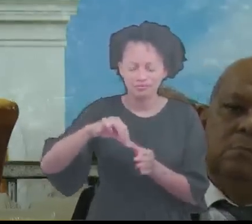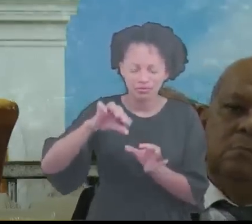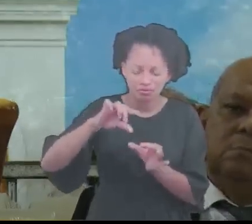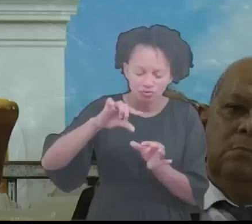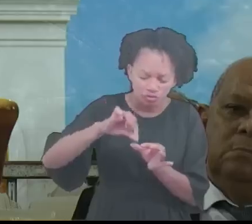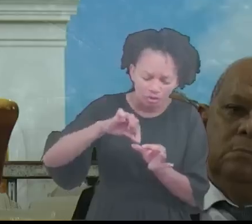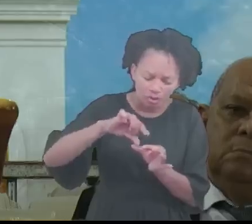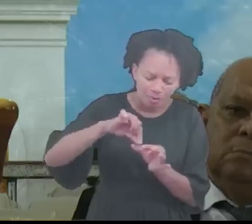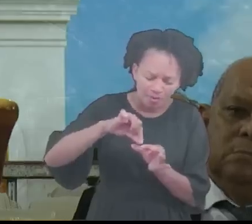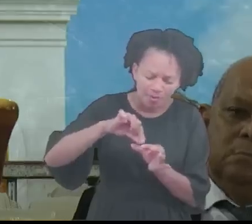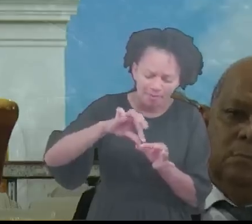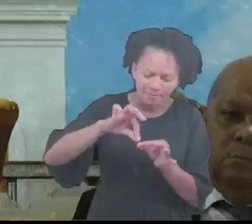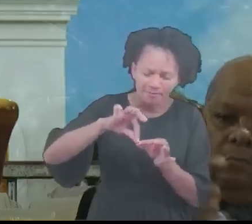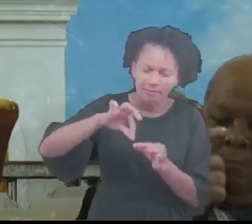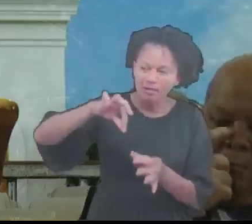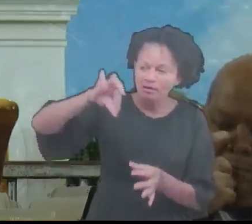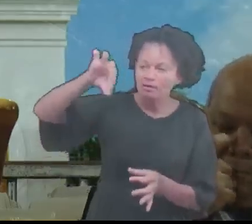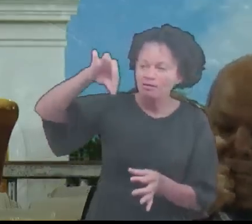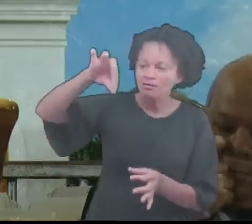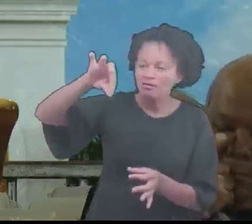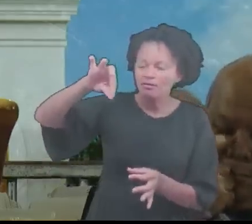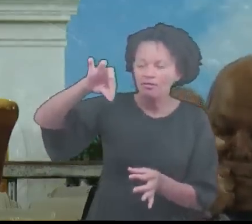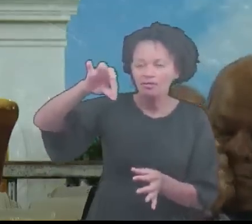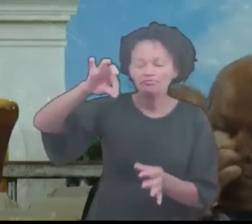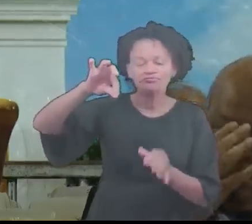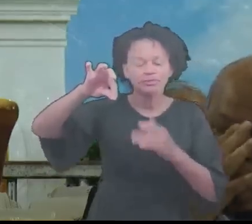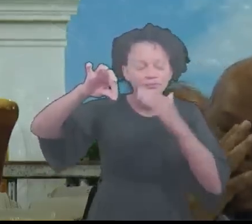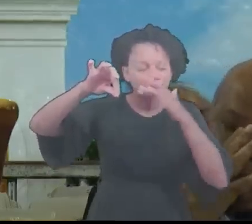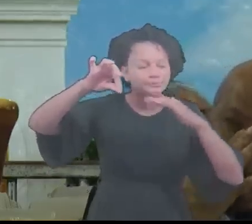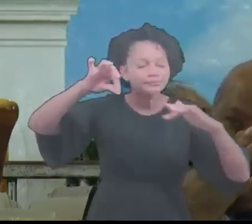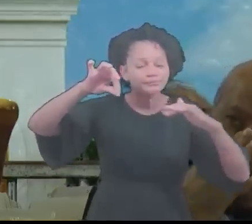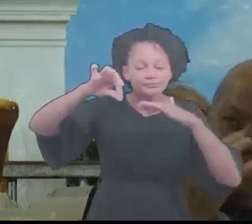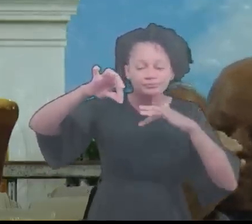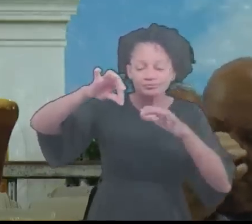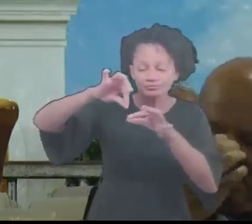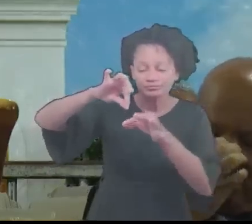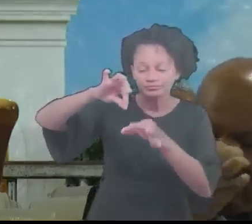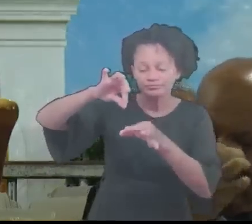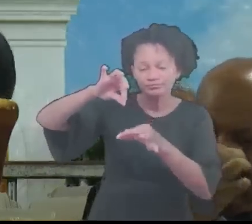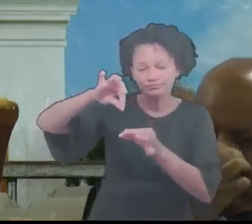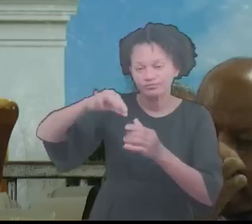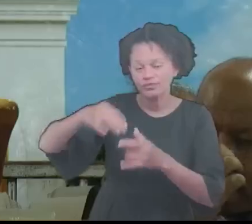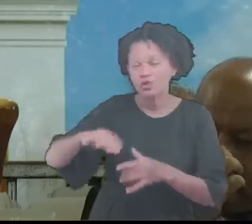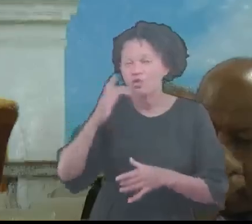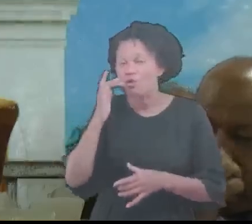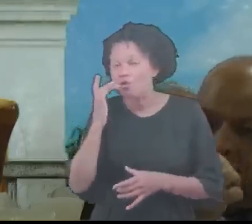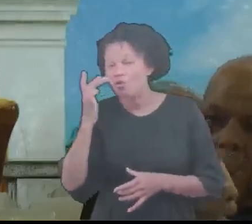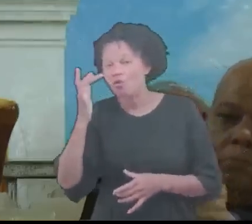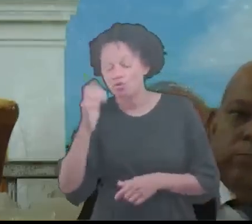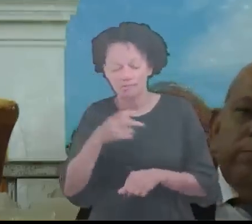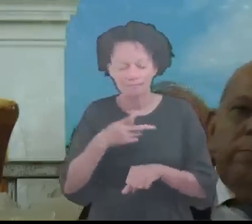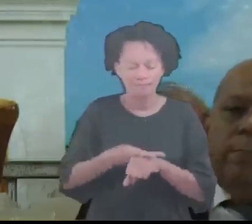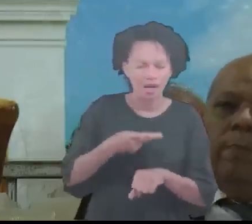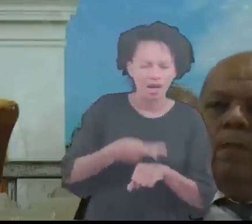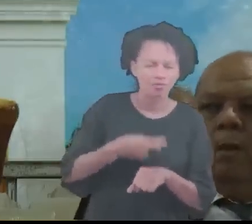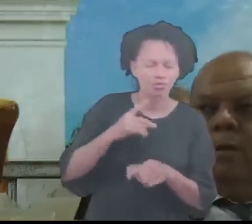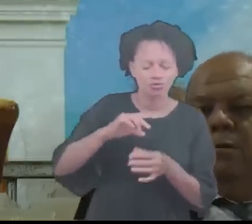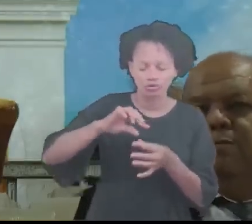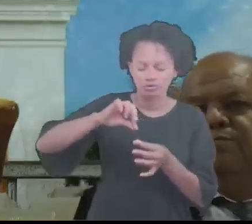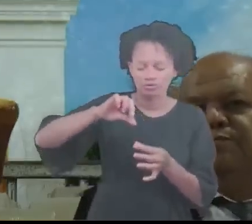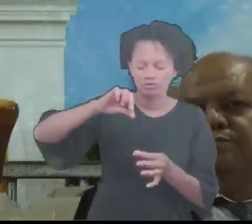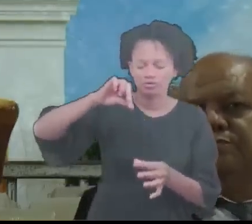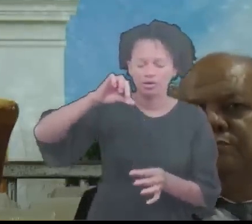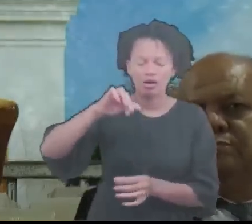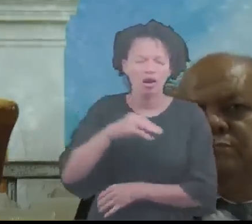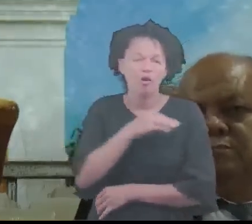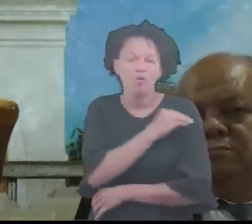num saco e pendurava num saquinho, pendurava num cordão, ou de ouro, ou de prata, ou de algodão, e